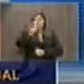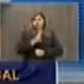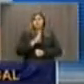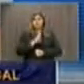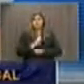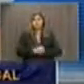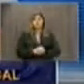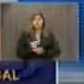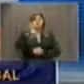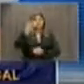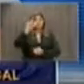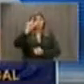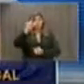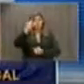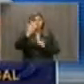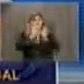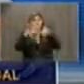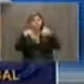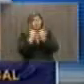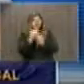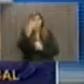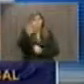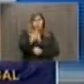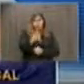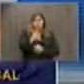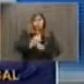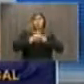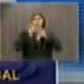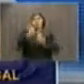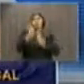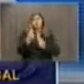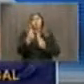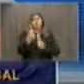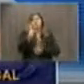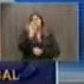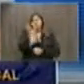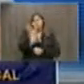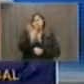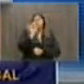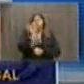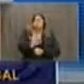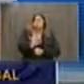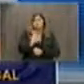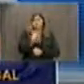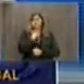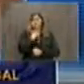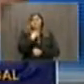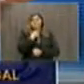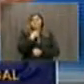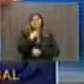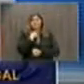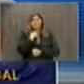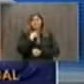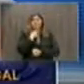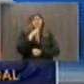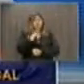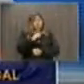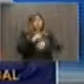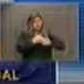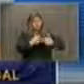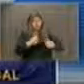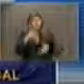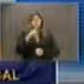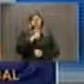por exemplo, do Bolsa Família, que é apenas garantir o recurso e nada mais do que isso, nada além do que isso. E aí, fazendo com que aconteçam coisas como vem